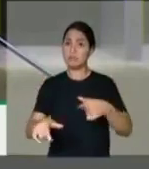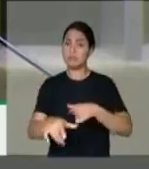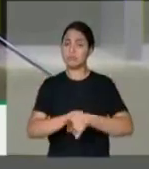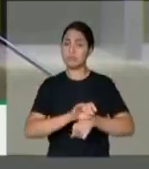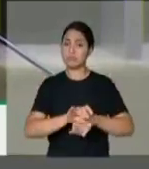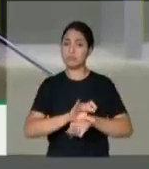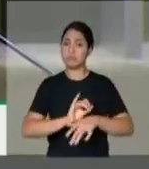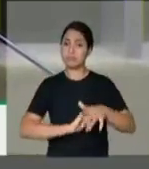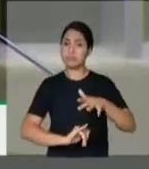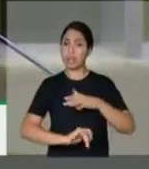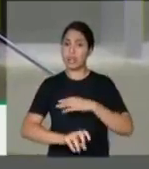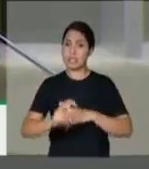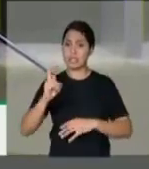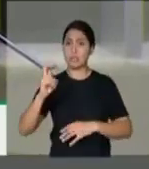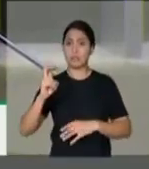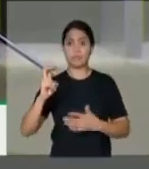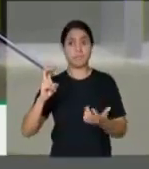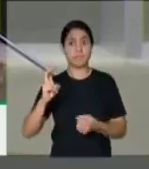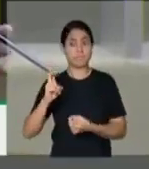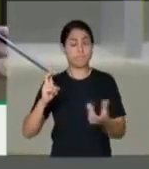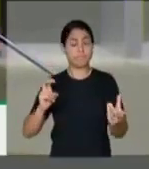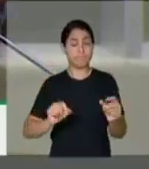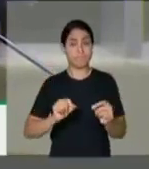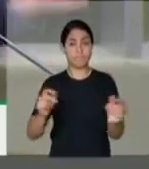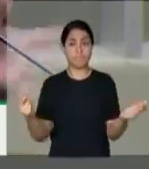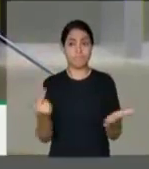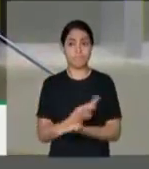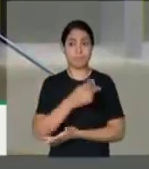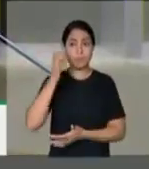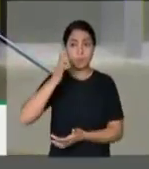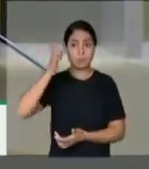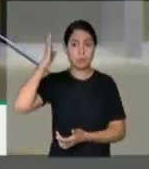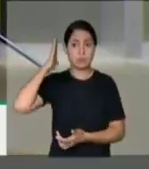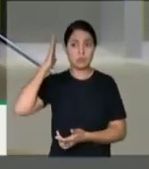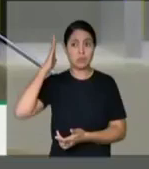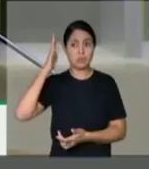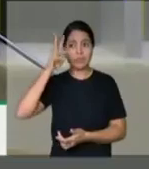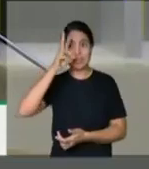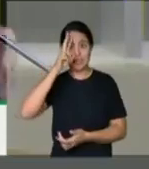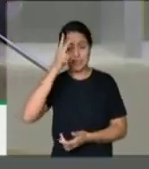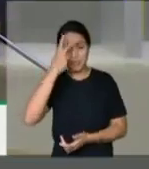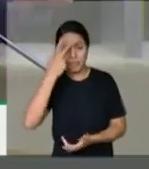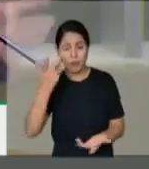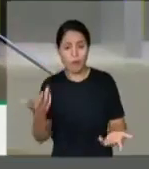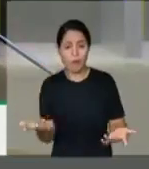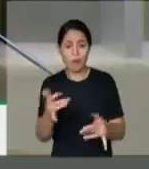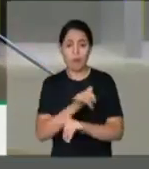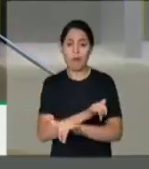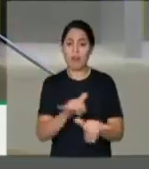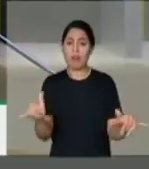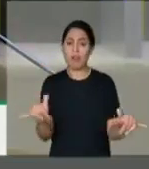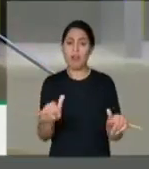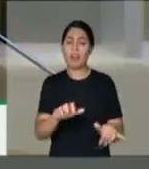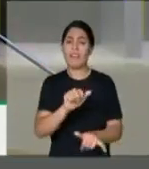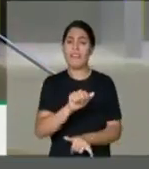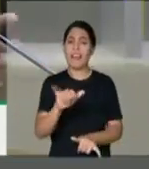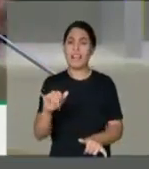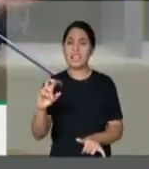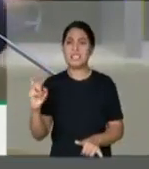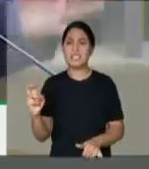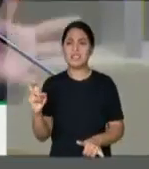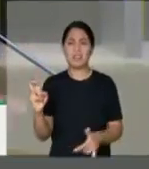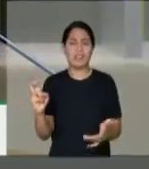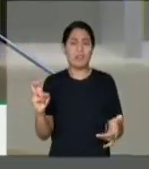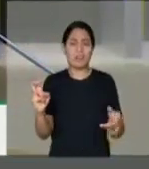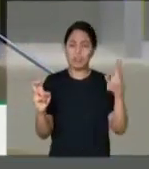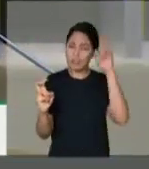Veja, o deputado, ele se equivoca quando evoca esse instrumento, ao não